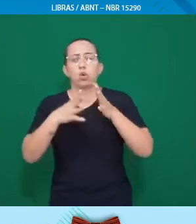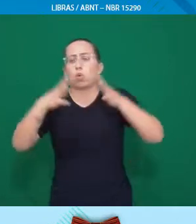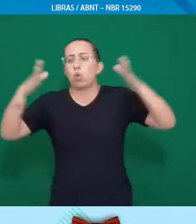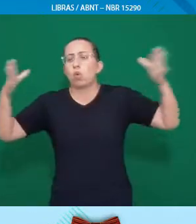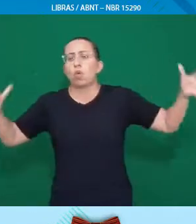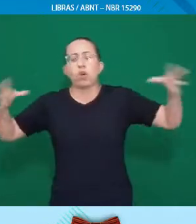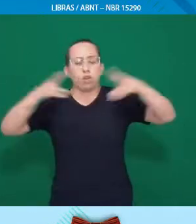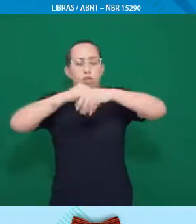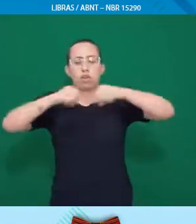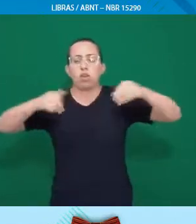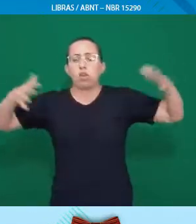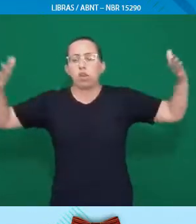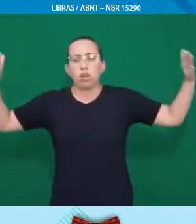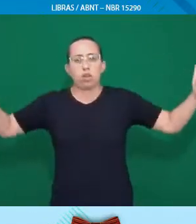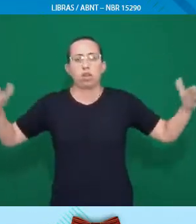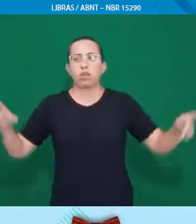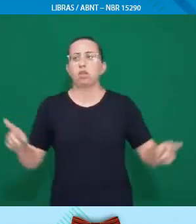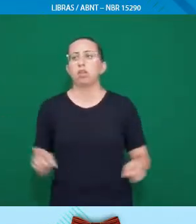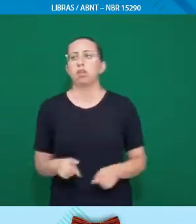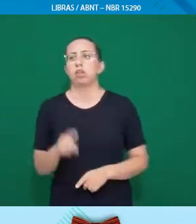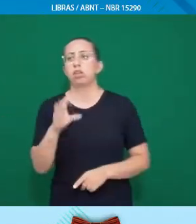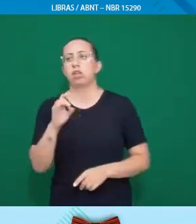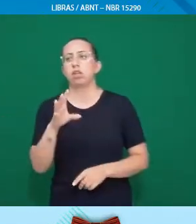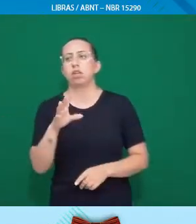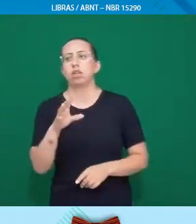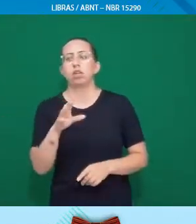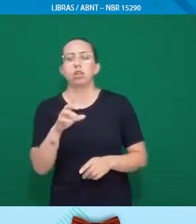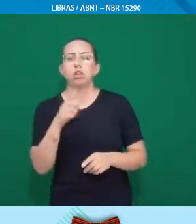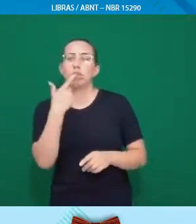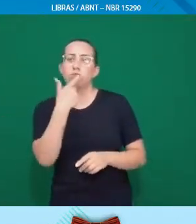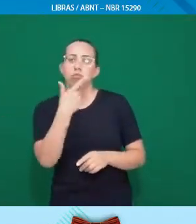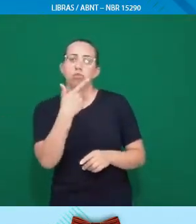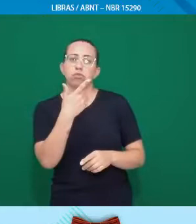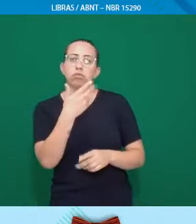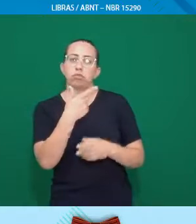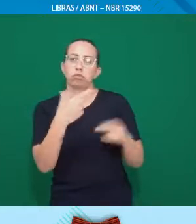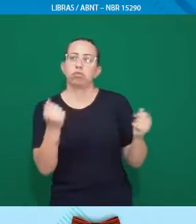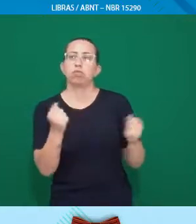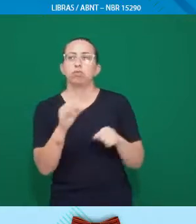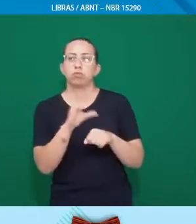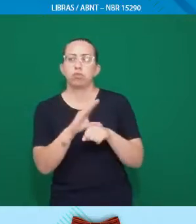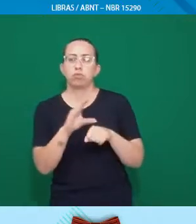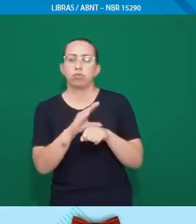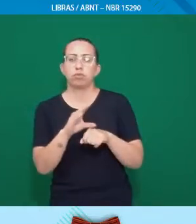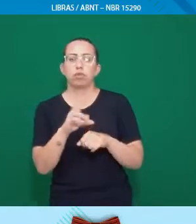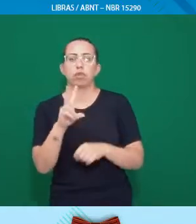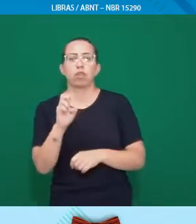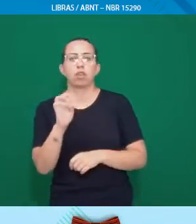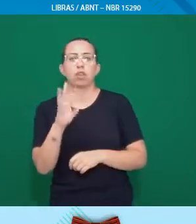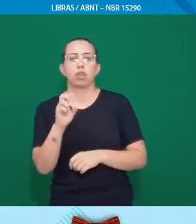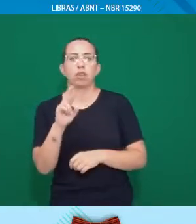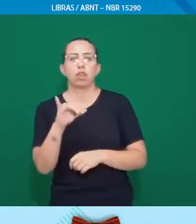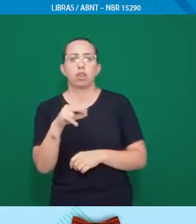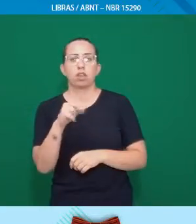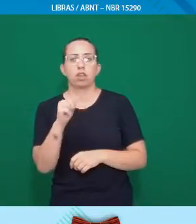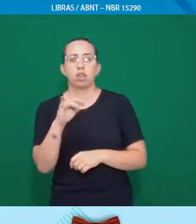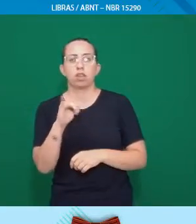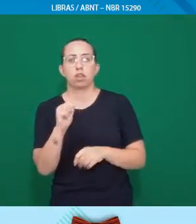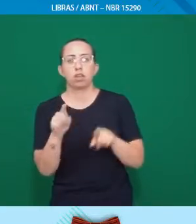tudo Ah e só permite a dois cursos veterinário e Agronomia